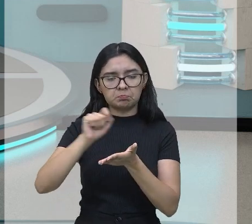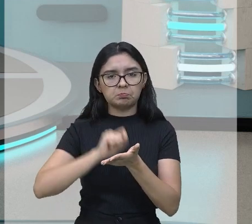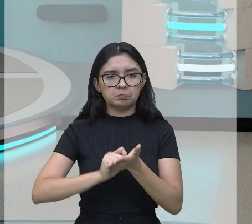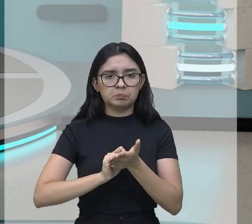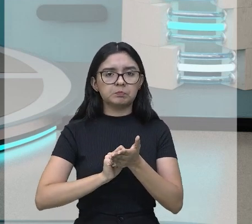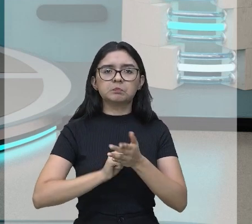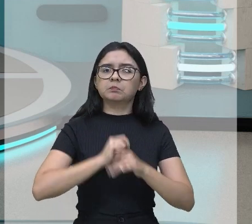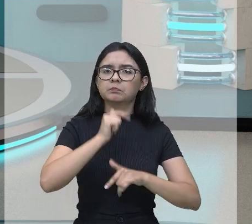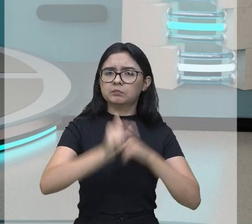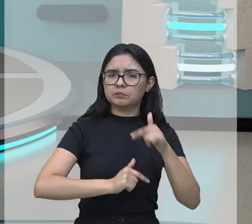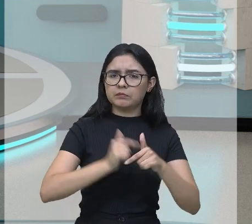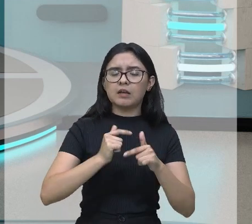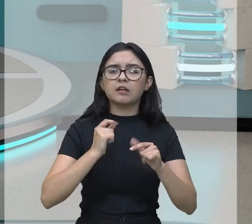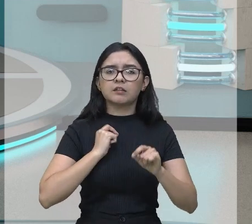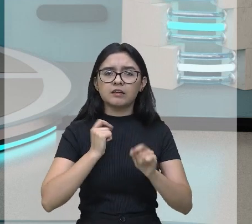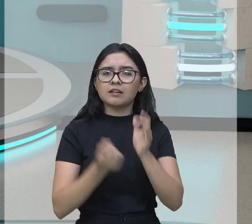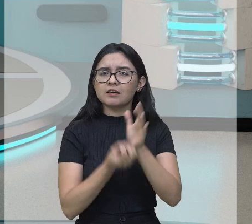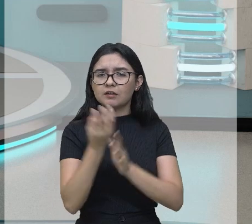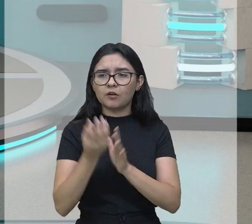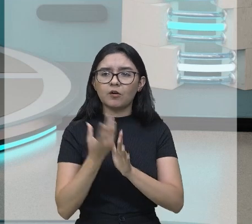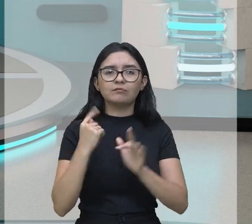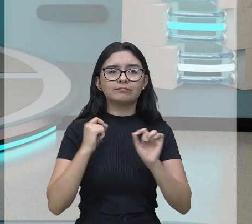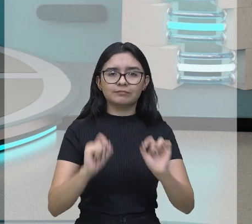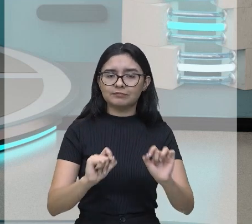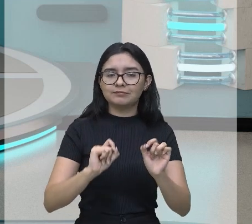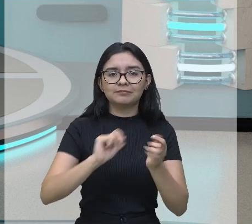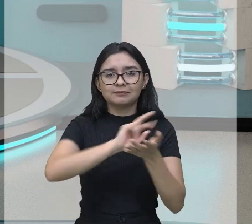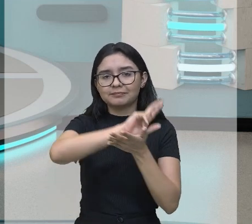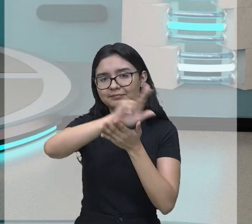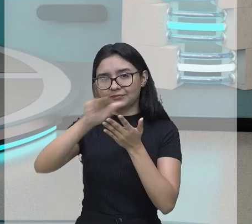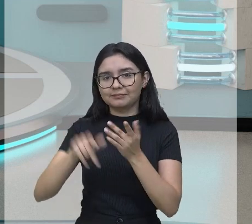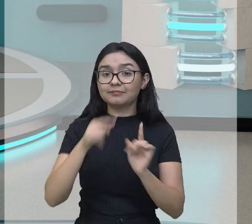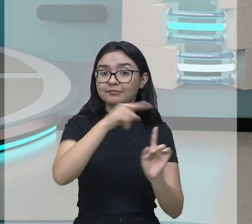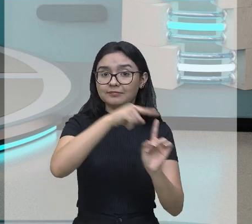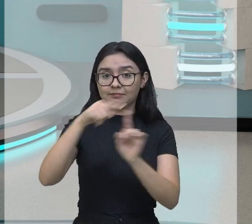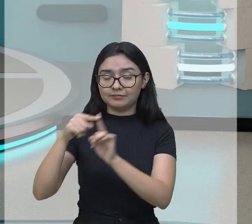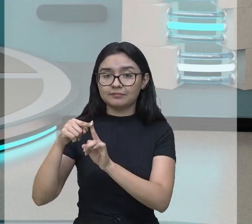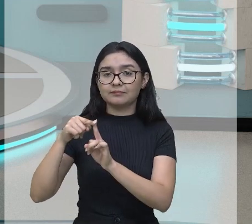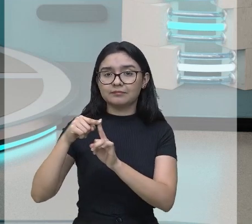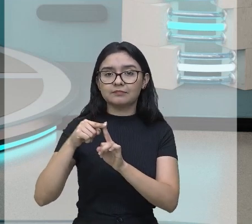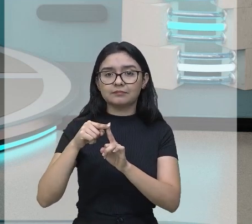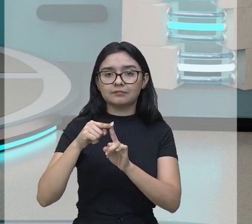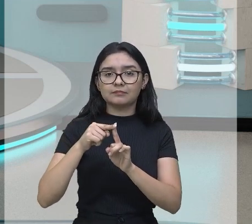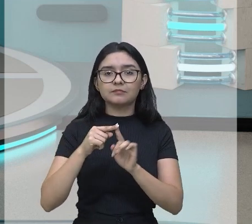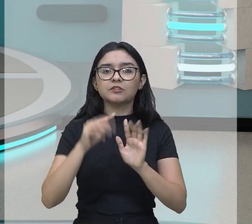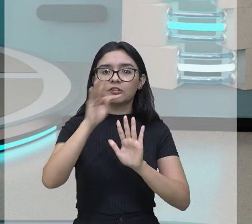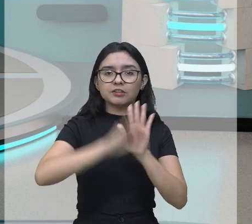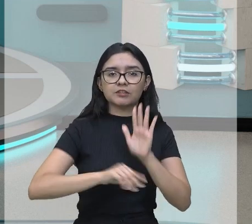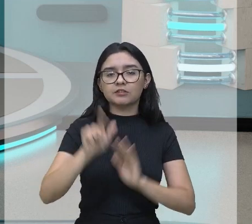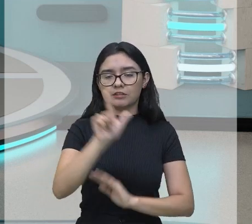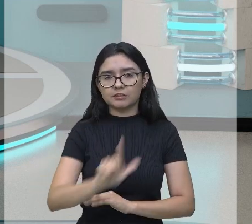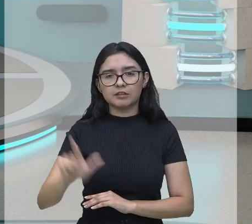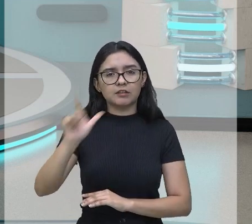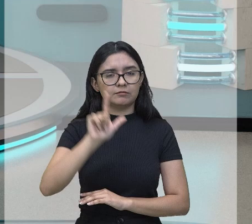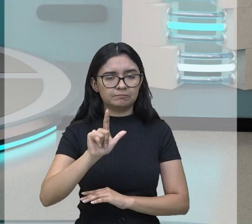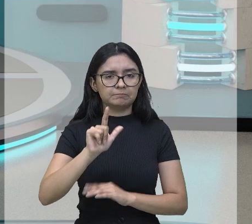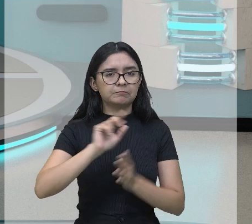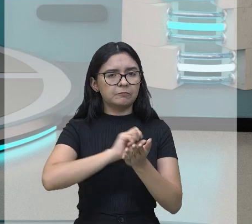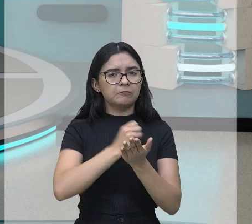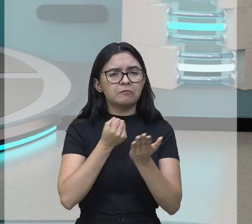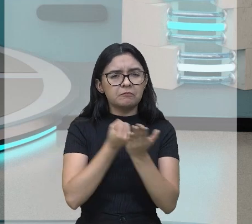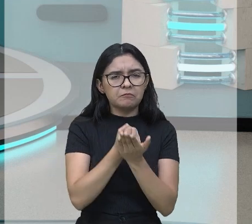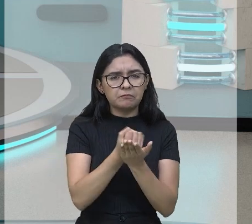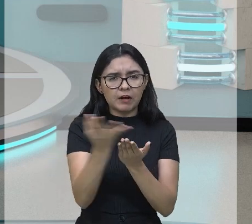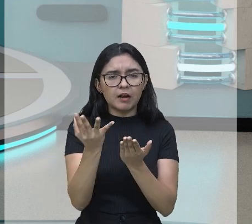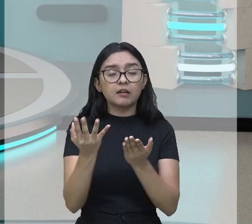trabalhou diferentes gêneros literários e que teve uma produção literária vasta. Ele produziu ao longo de toda a